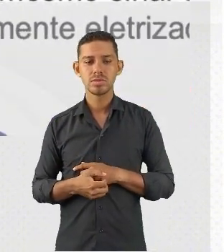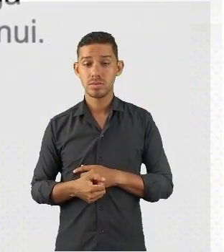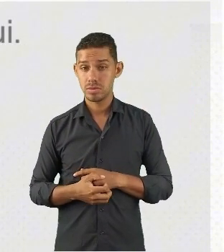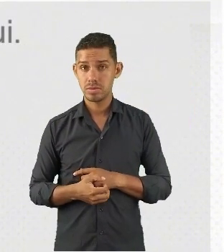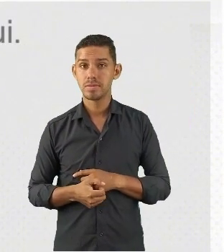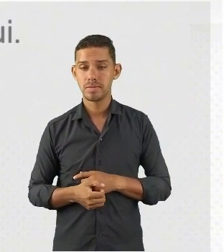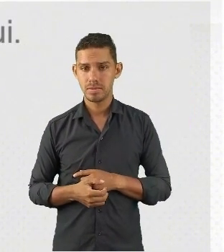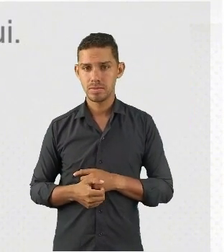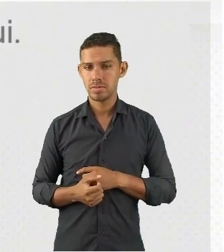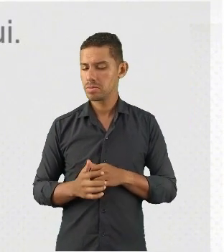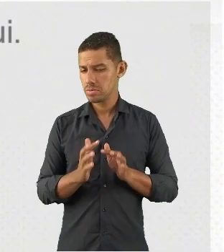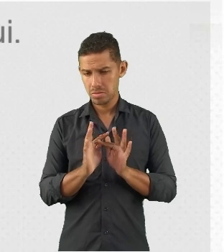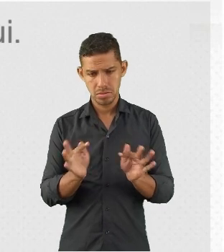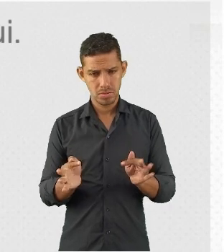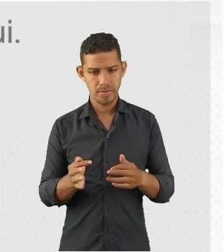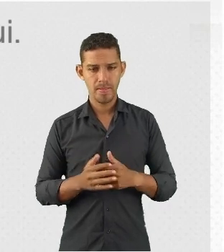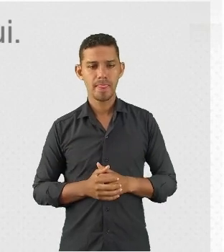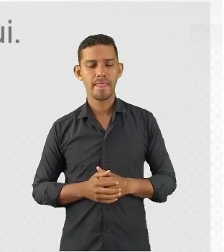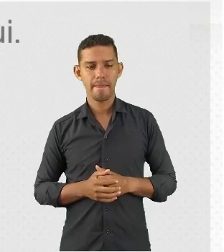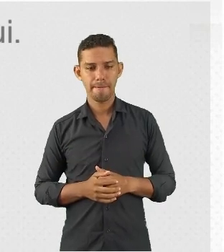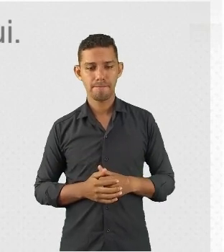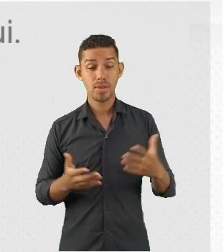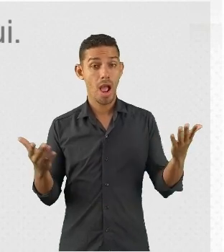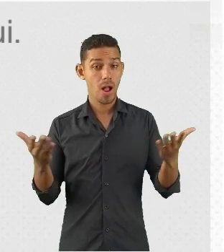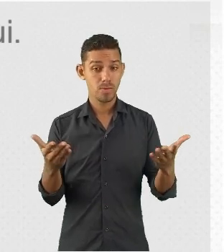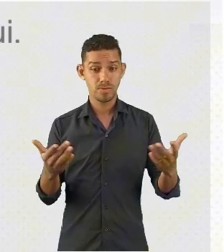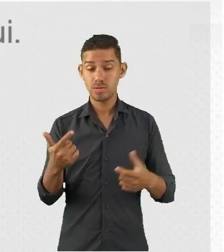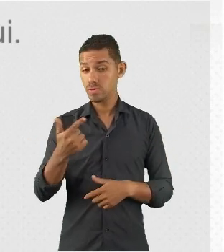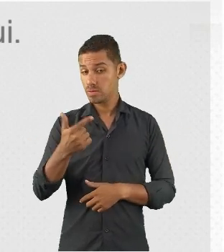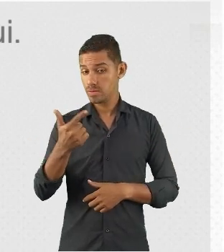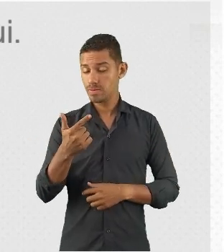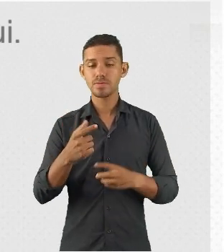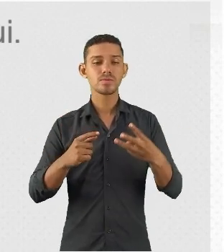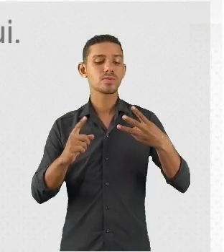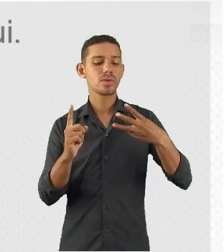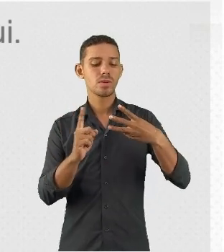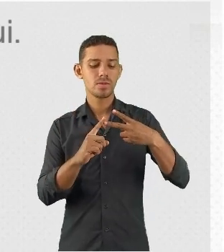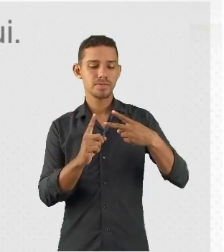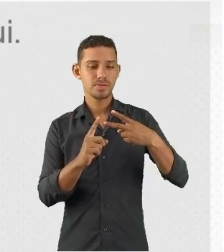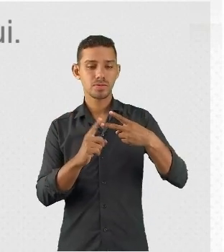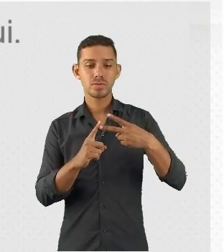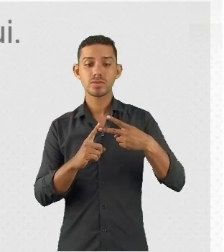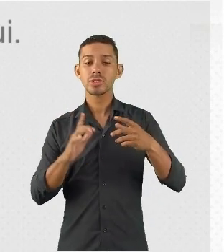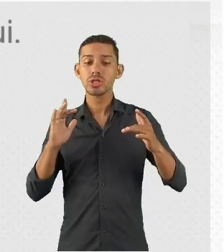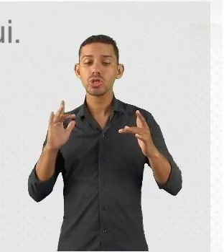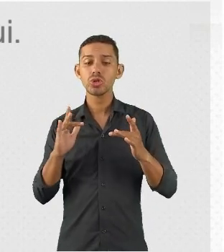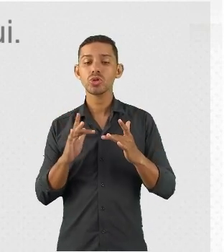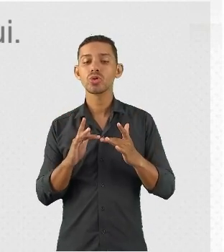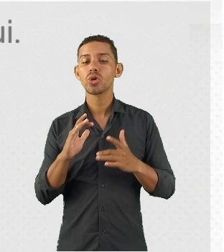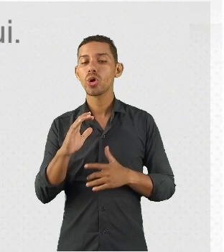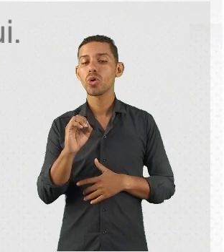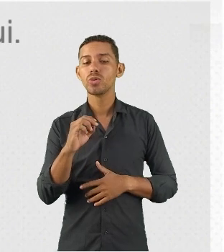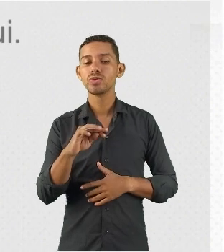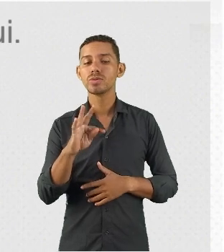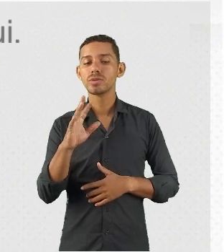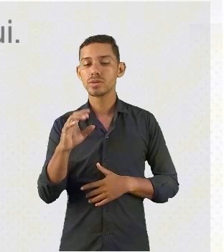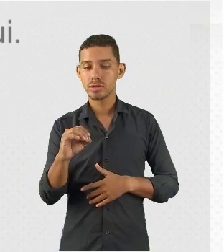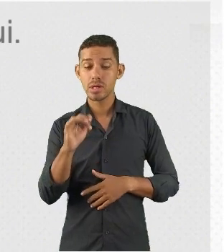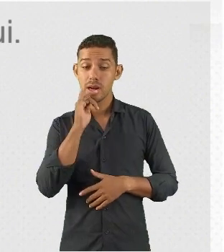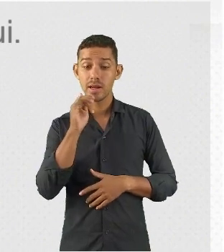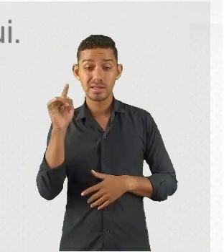Simplesinho, né? Vamos para o segundo método. O método agora é o contato. Este tipo de eletrização ocorre quando o